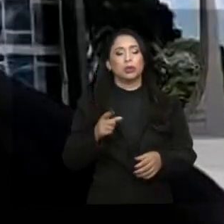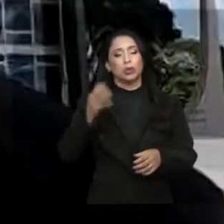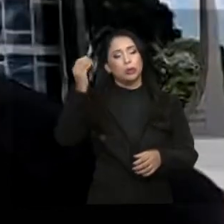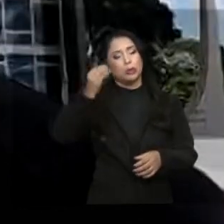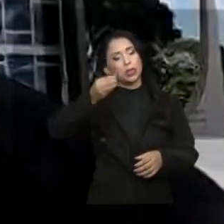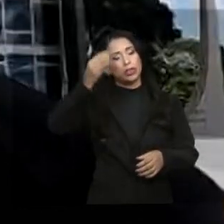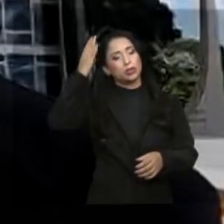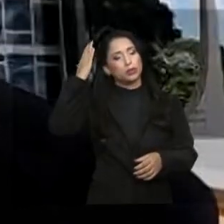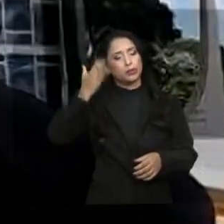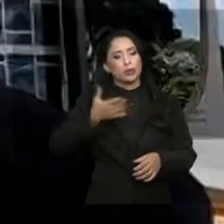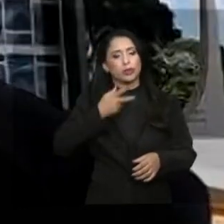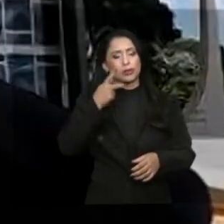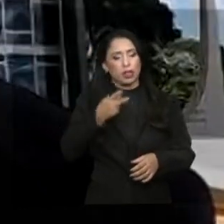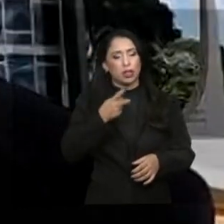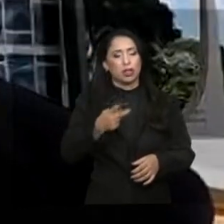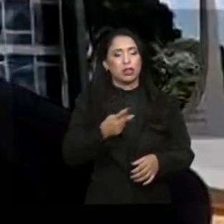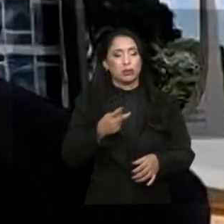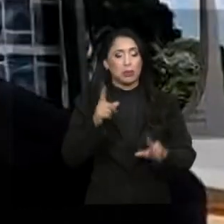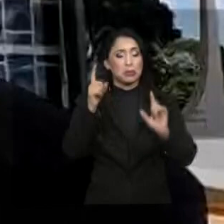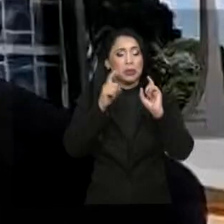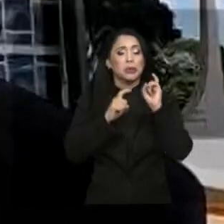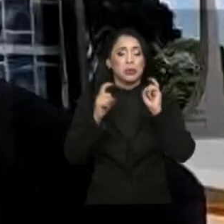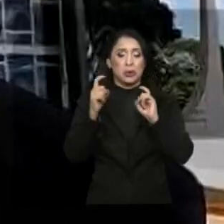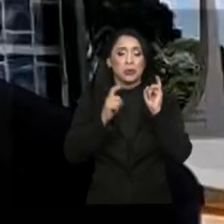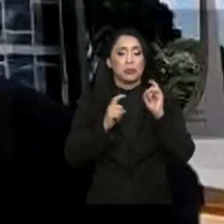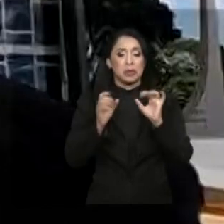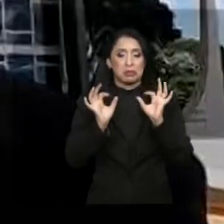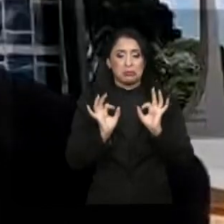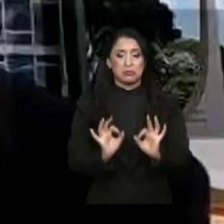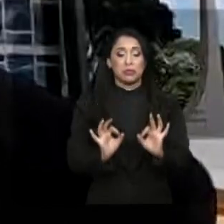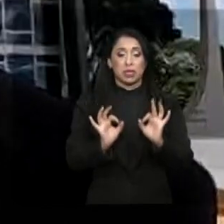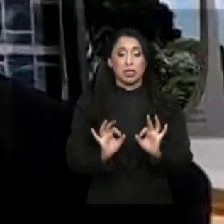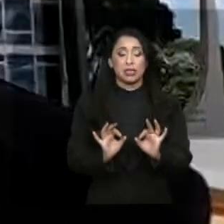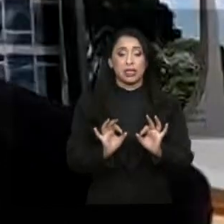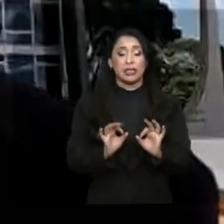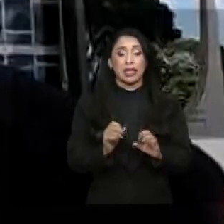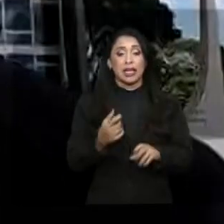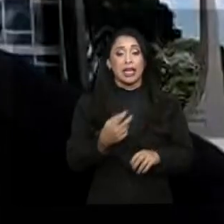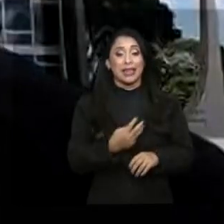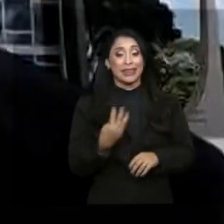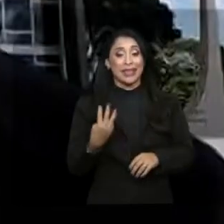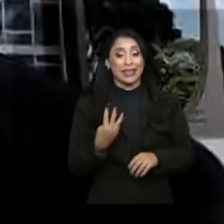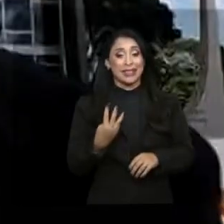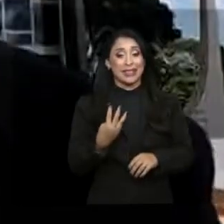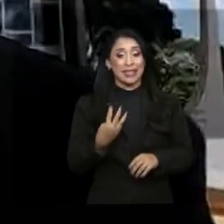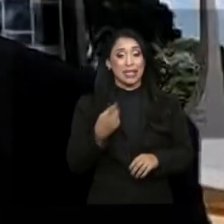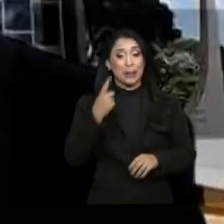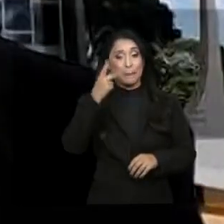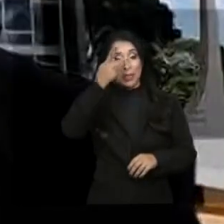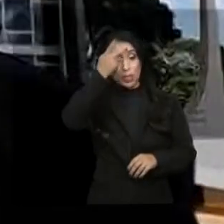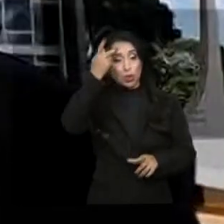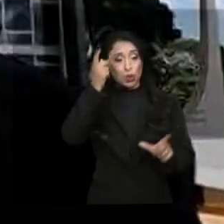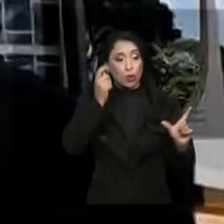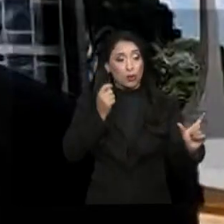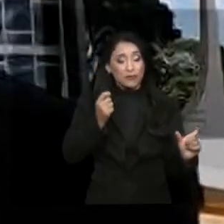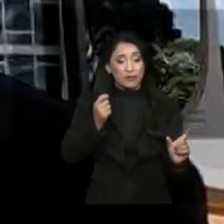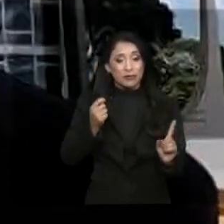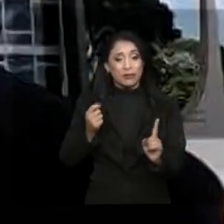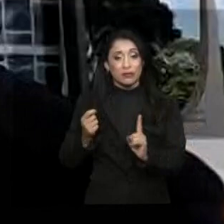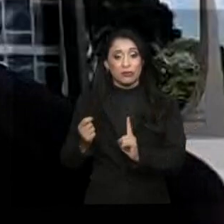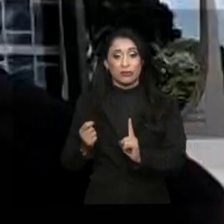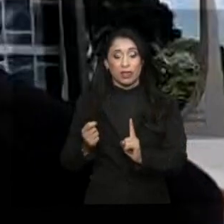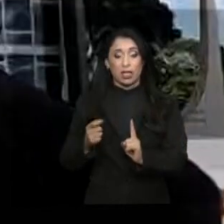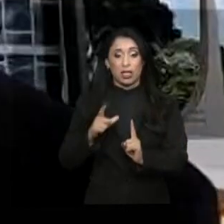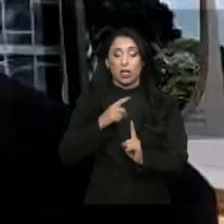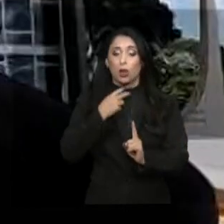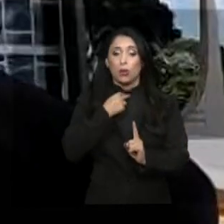são sempre brilhantes, a minha preocupação é que esse terceiro interessado ele não pode nascer em decorrência de uma